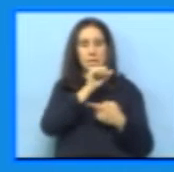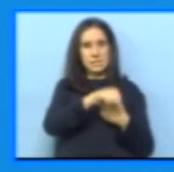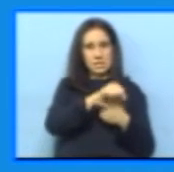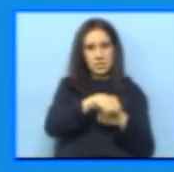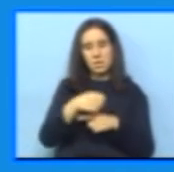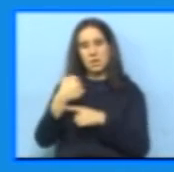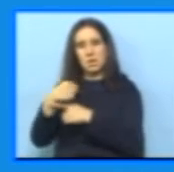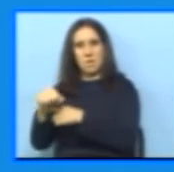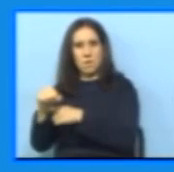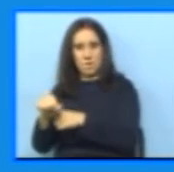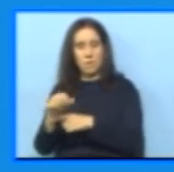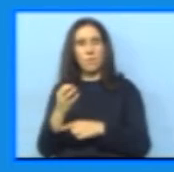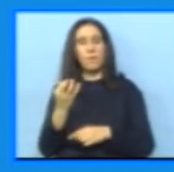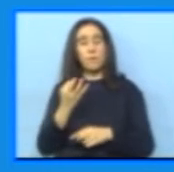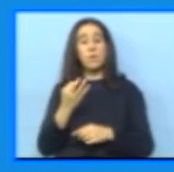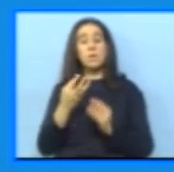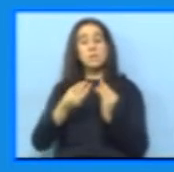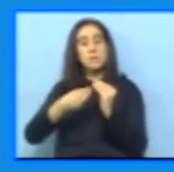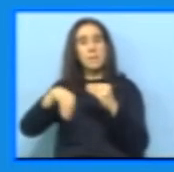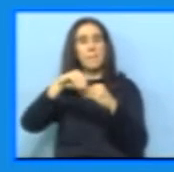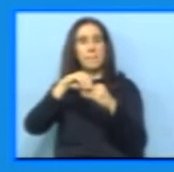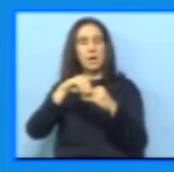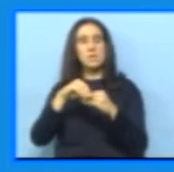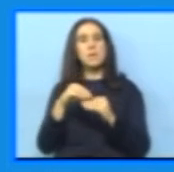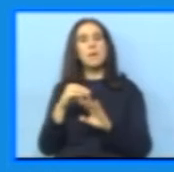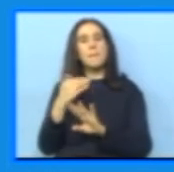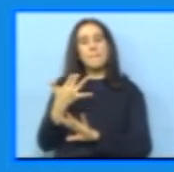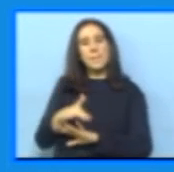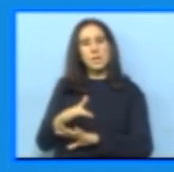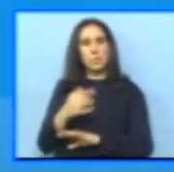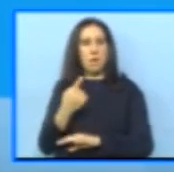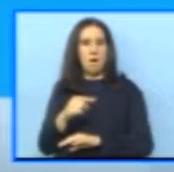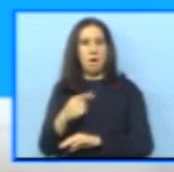não. O que passa disto vem do maligno.